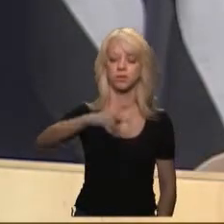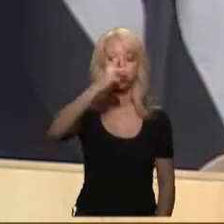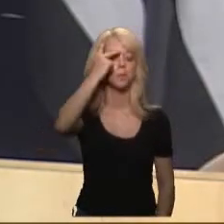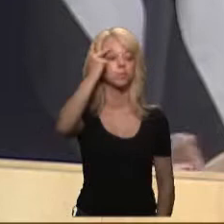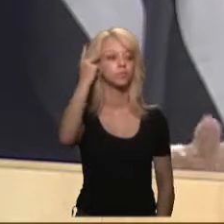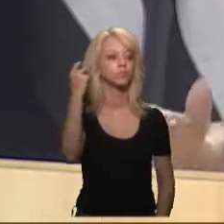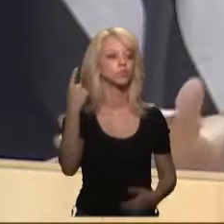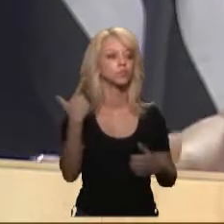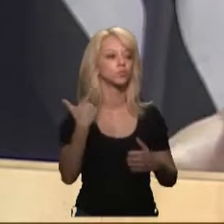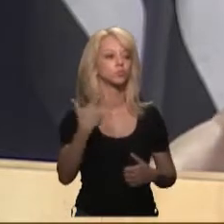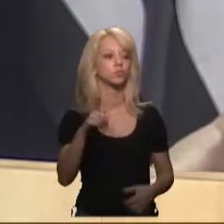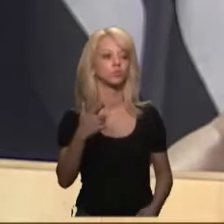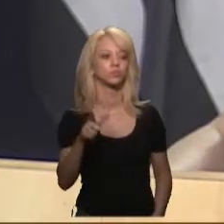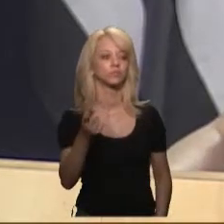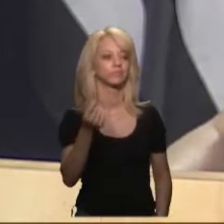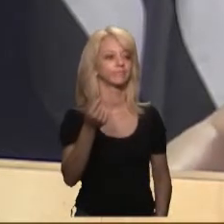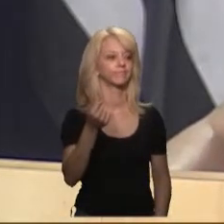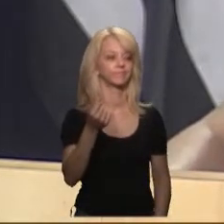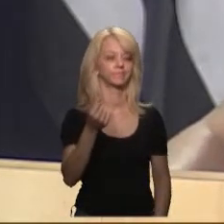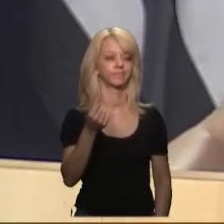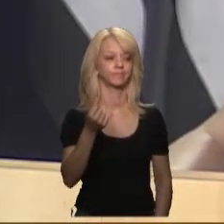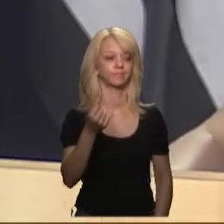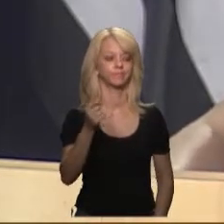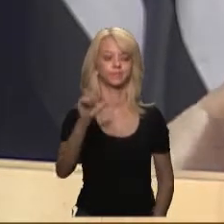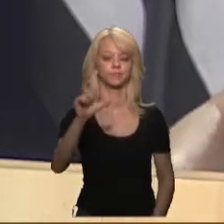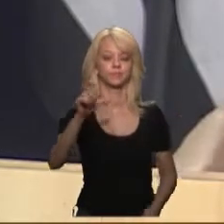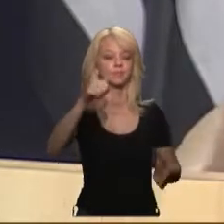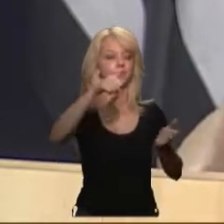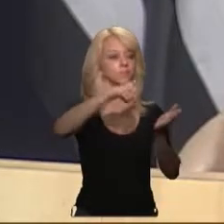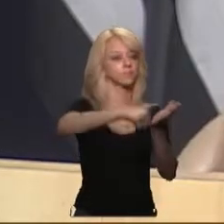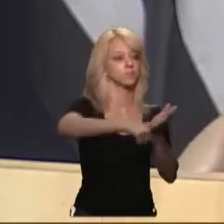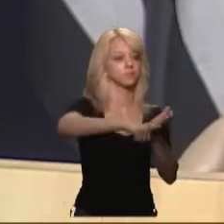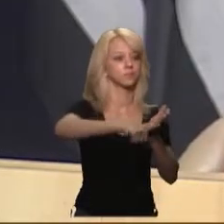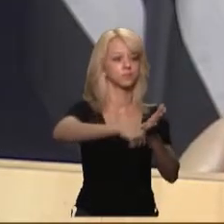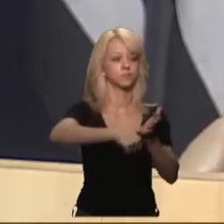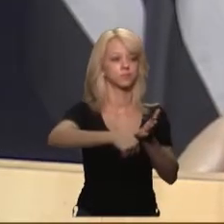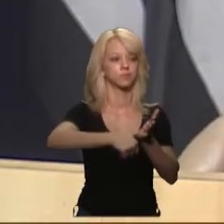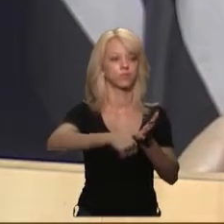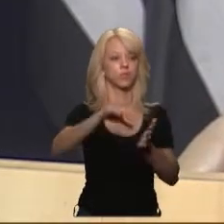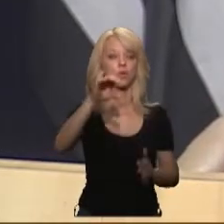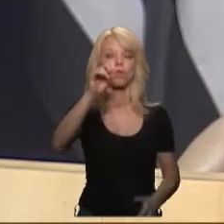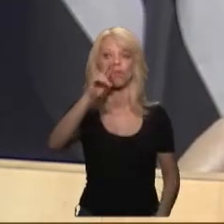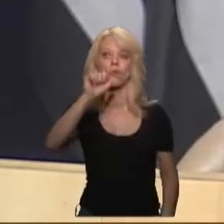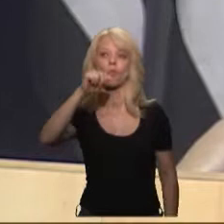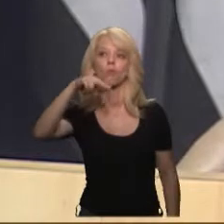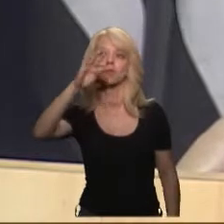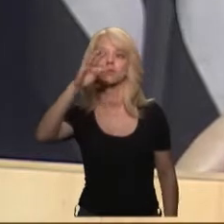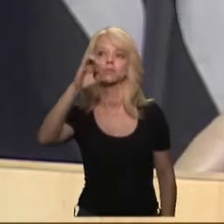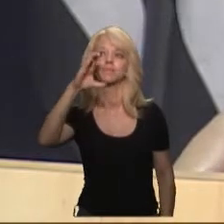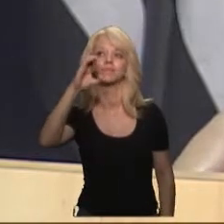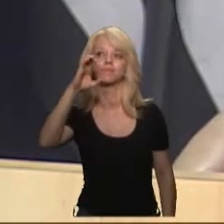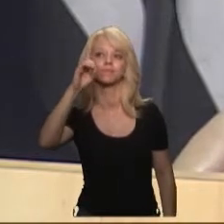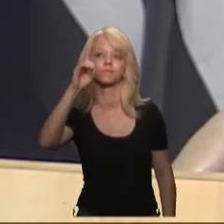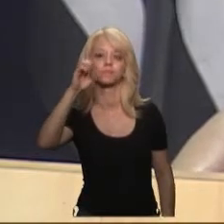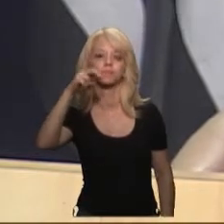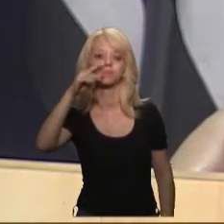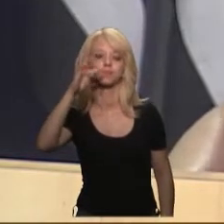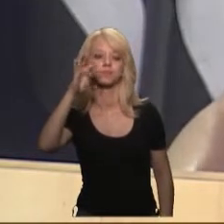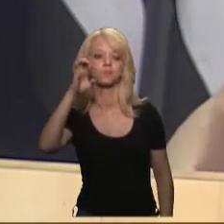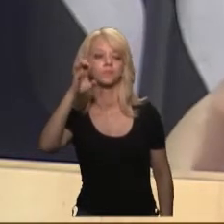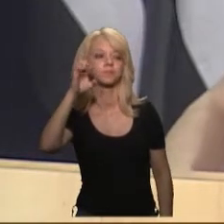não poder cobrar. Então, se existe essa possibilidade, sou completamente favorável,